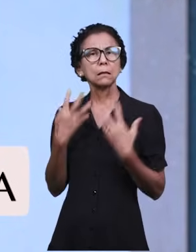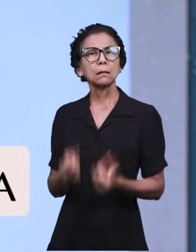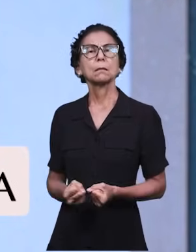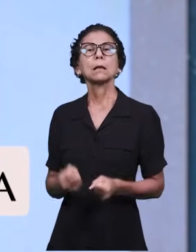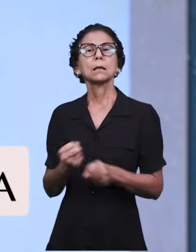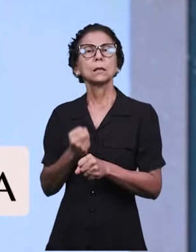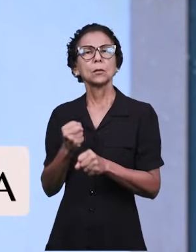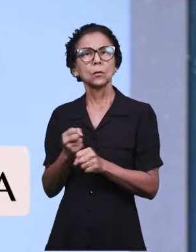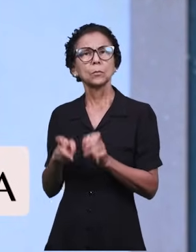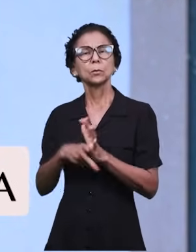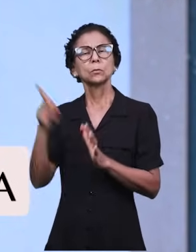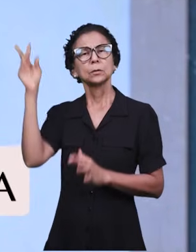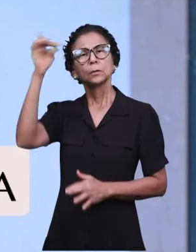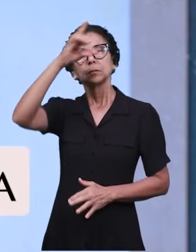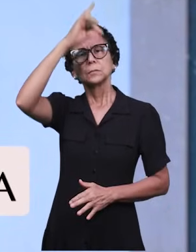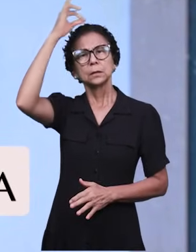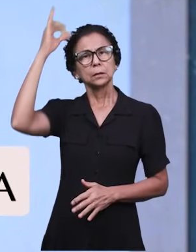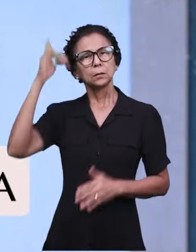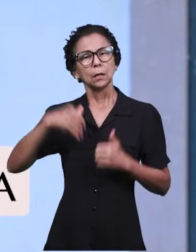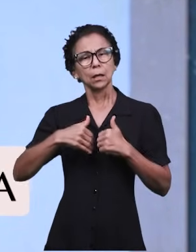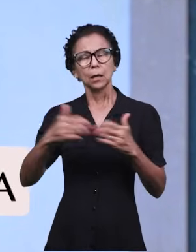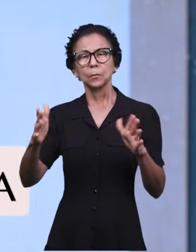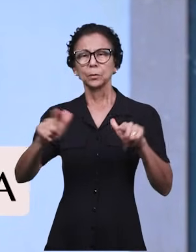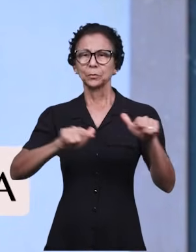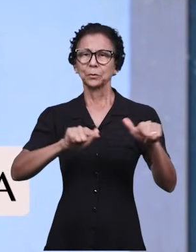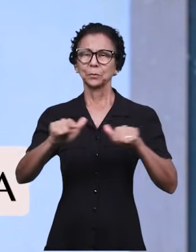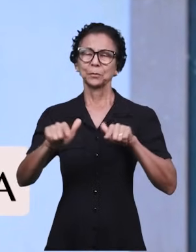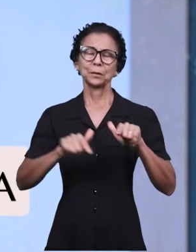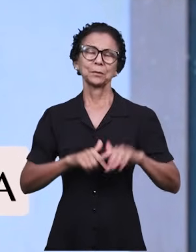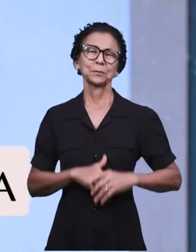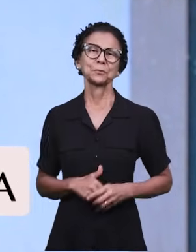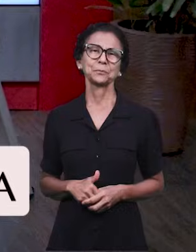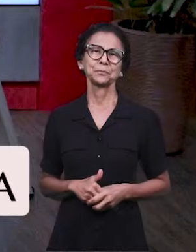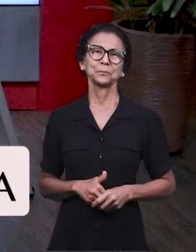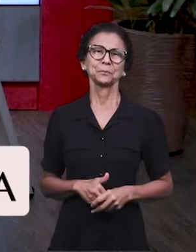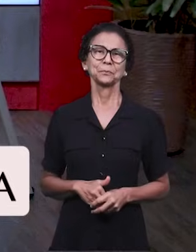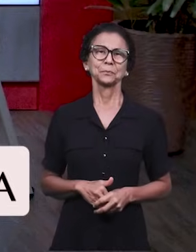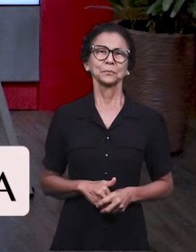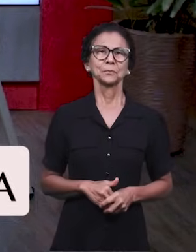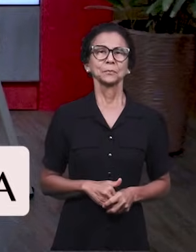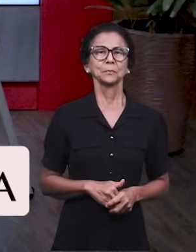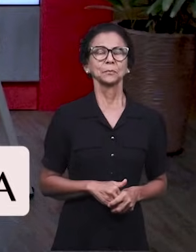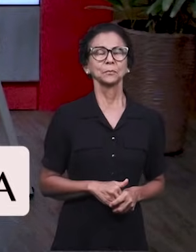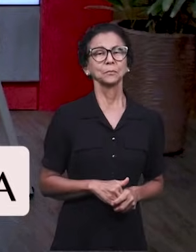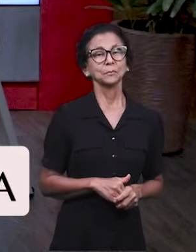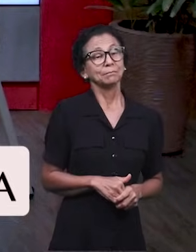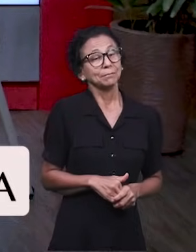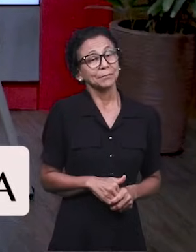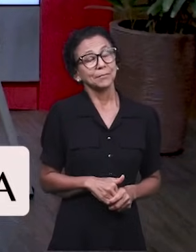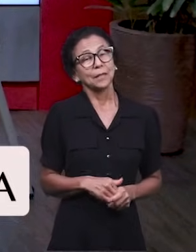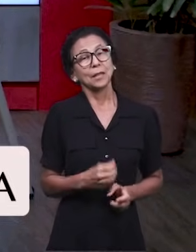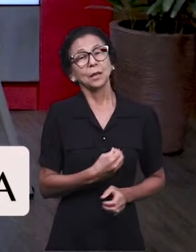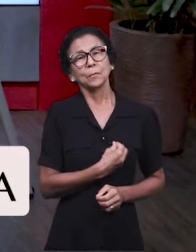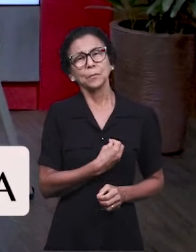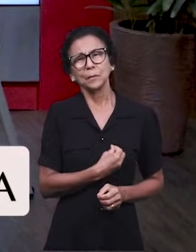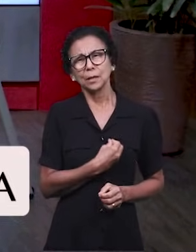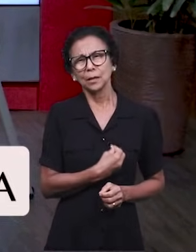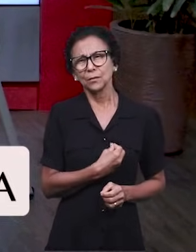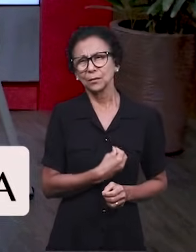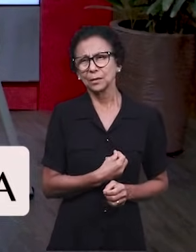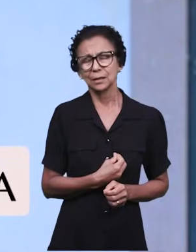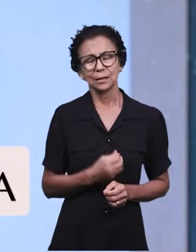Estados Unidos. Maravilha, que maravilha. E assim foi a minha vida toda, né?